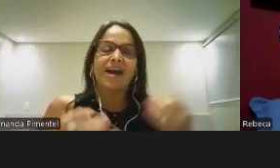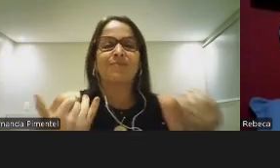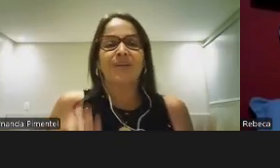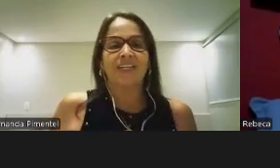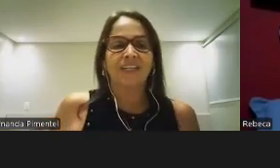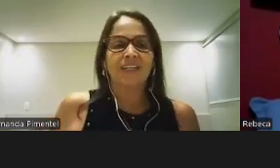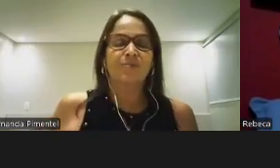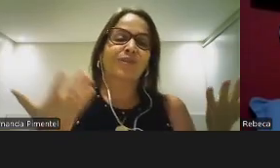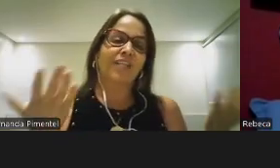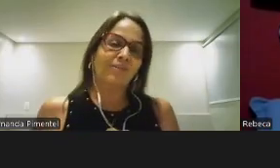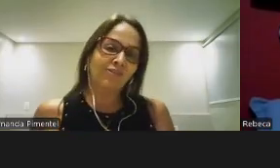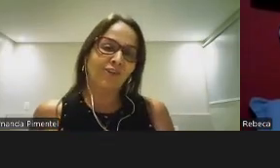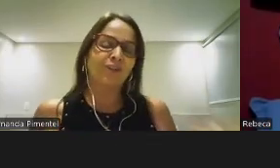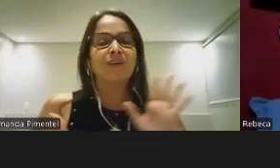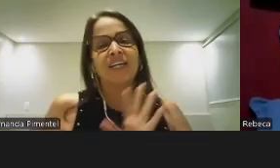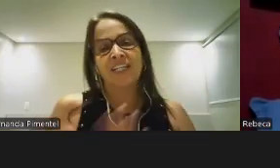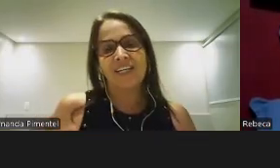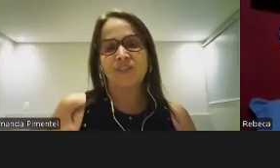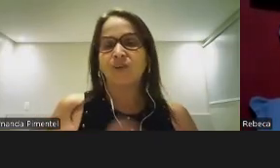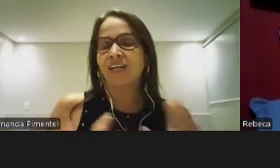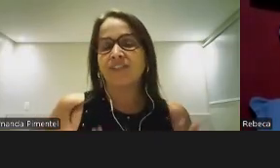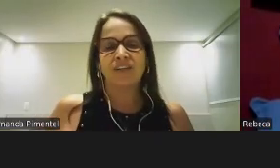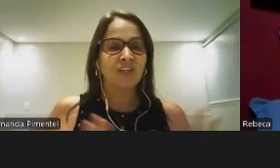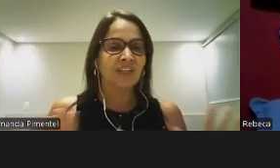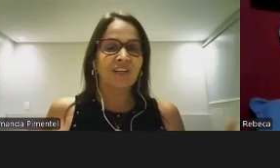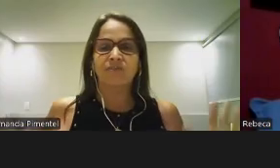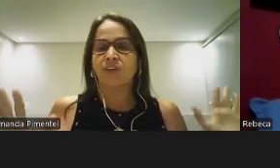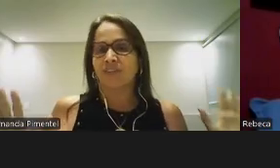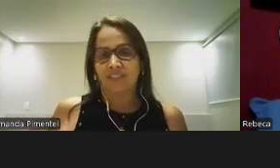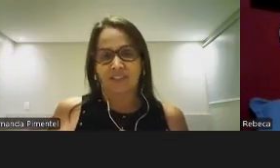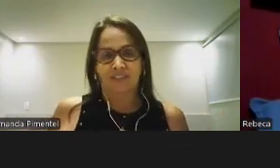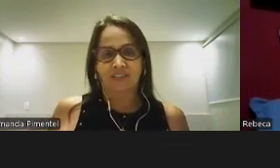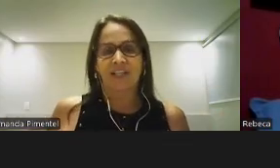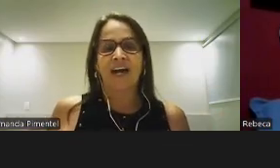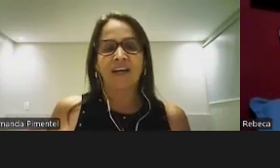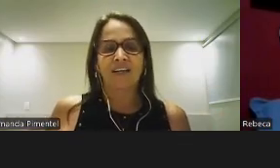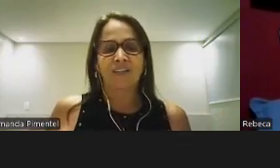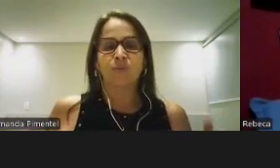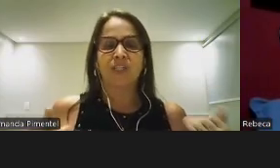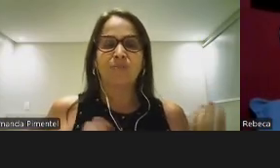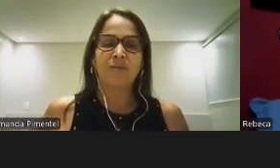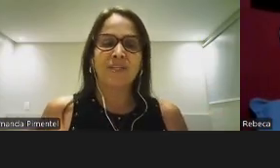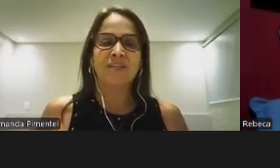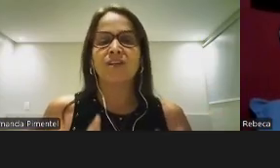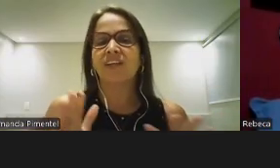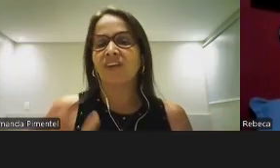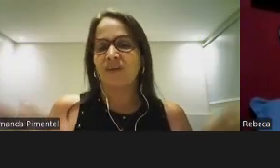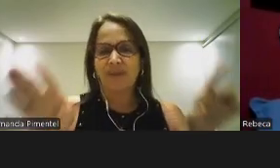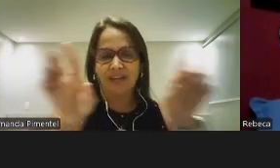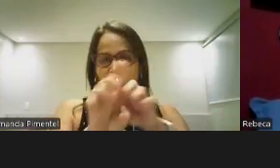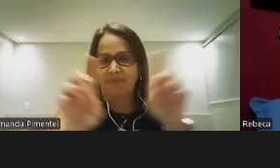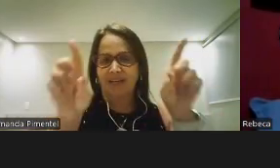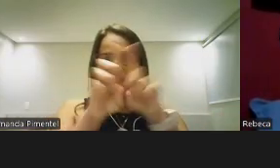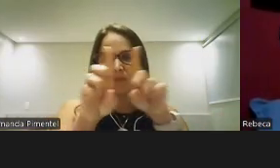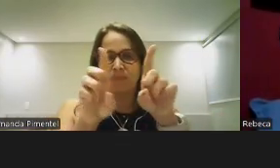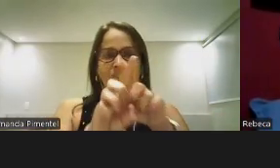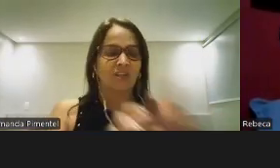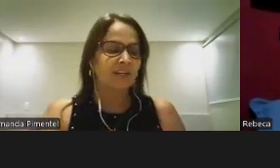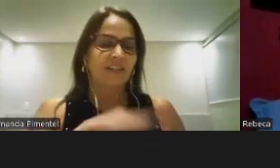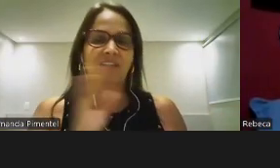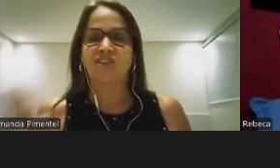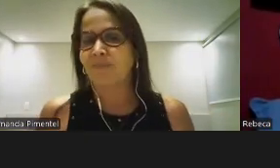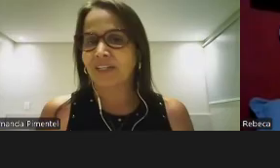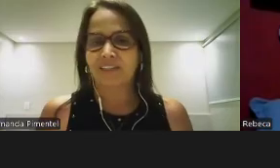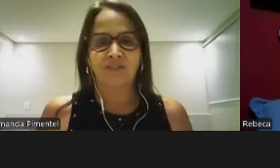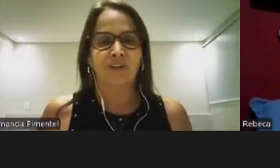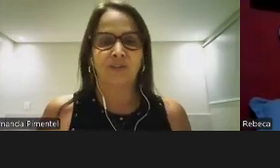topar abrir para eu tirar uma foto, eu agradeço. Eu quero avisar que eu já tirei uma foto assim, tá? Não pedi permissão, só estava Rebeca, minha